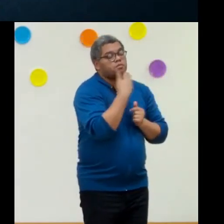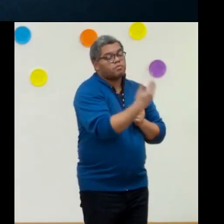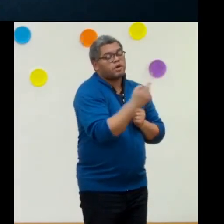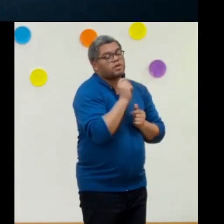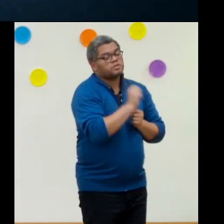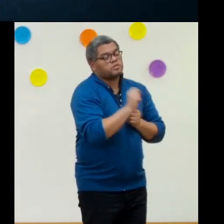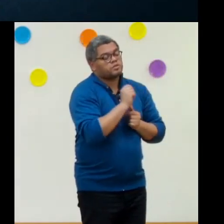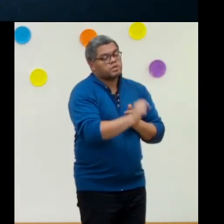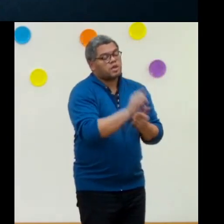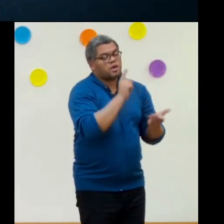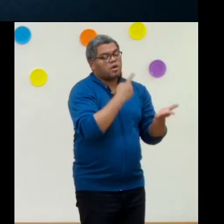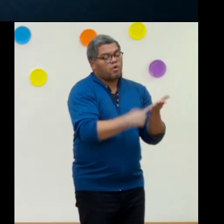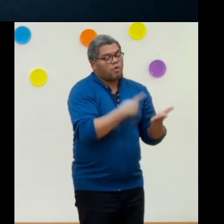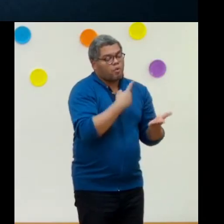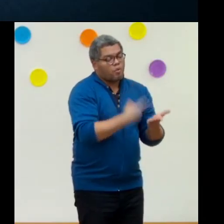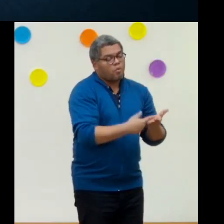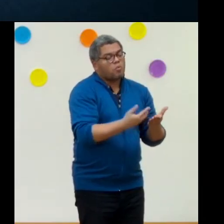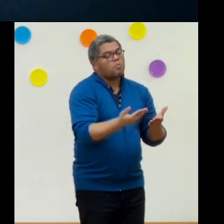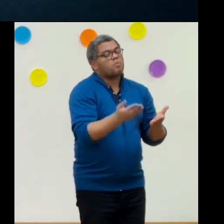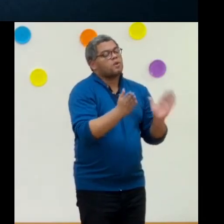o voto que você fez.